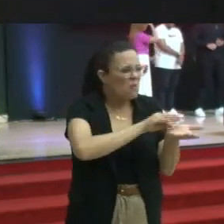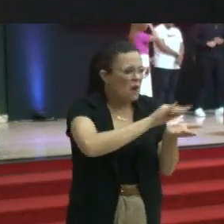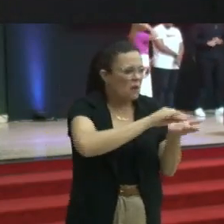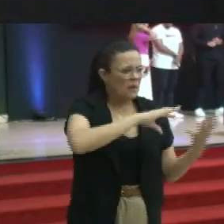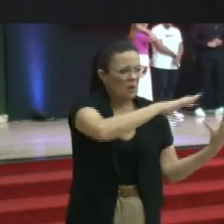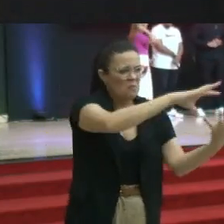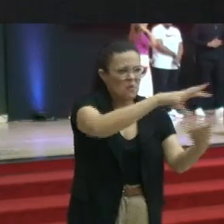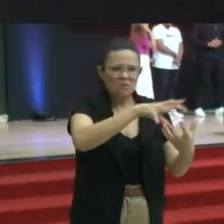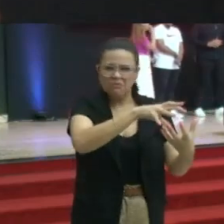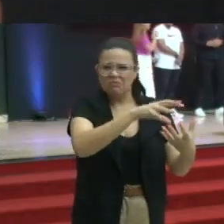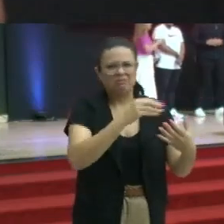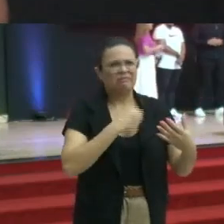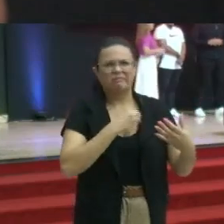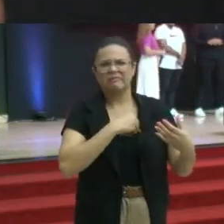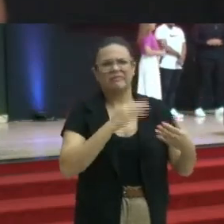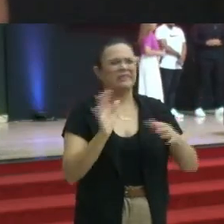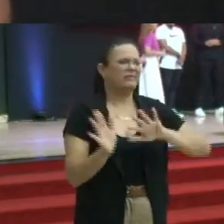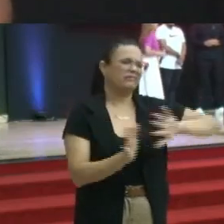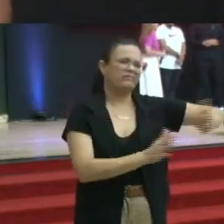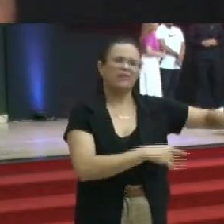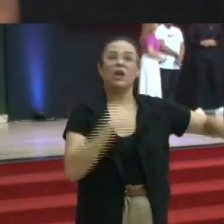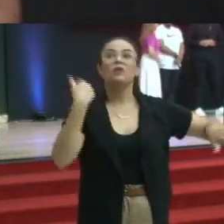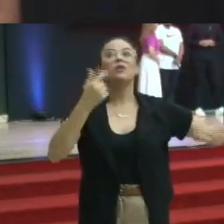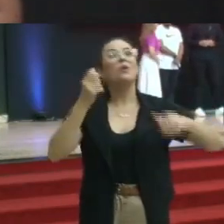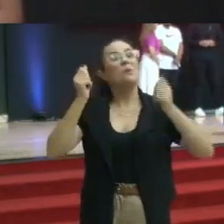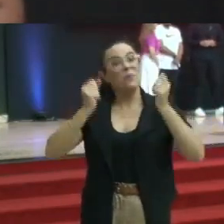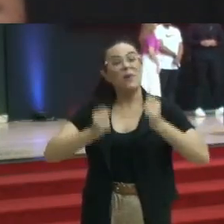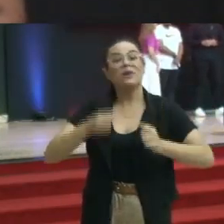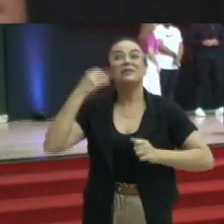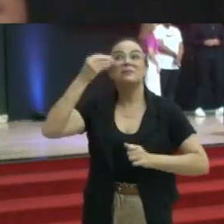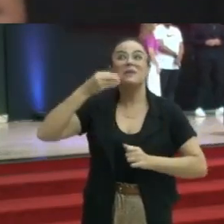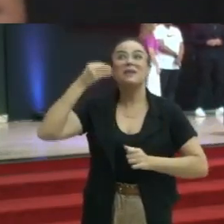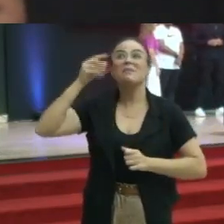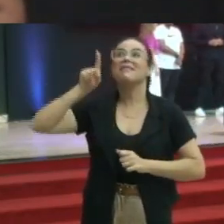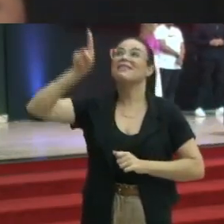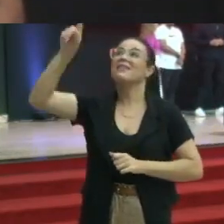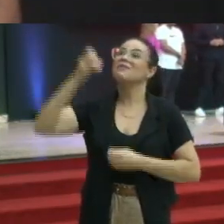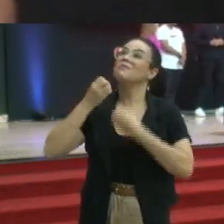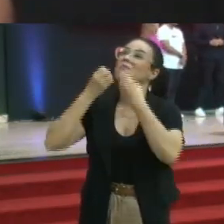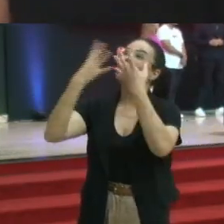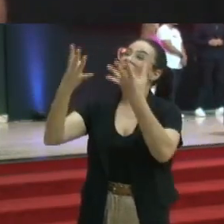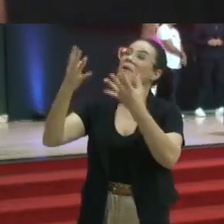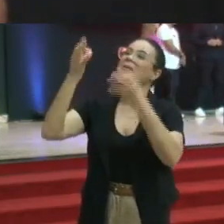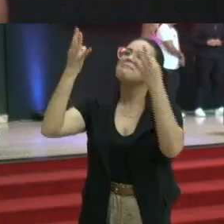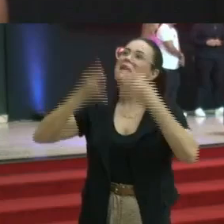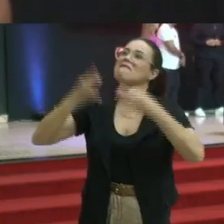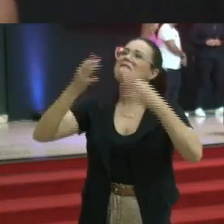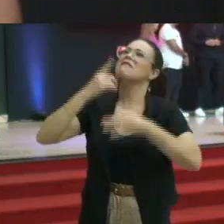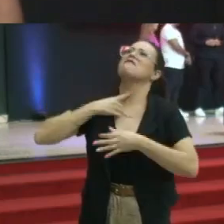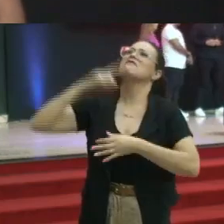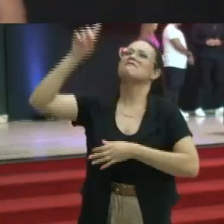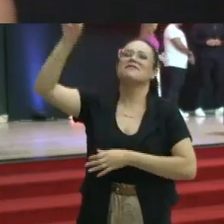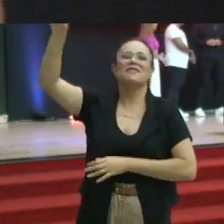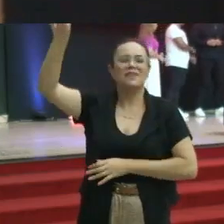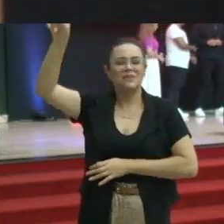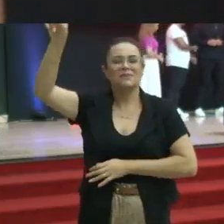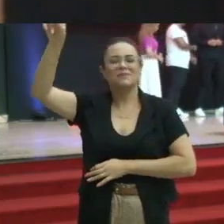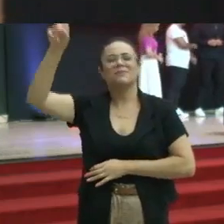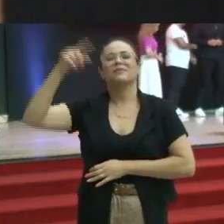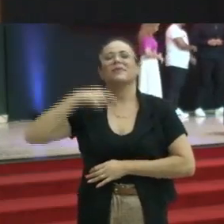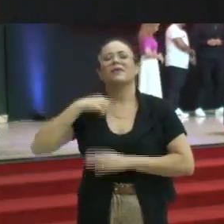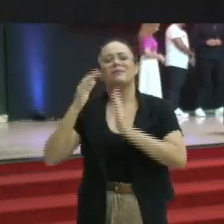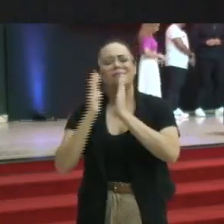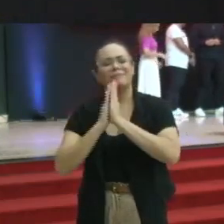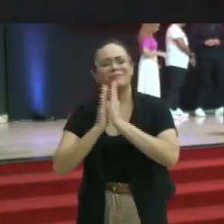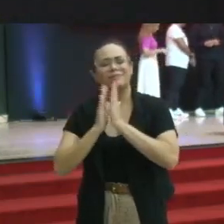mundo, porque podemos experimentar a tua boa, perfeita e agradável vontade. Eu oro, Senhor, agora, por